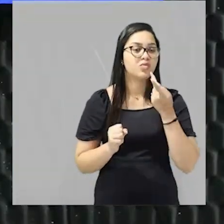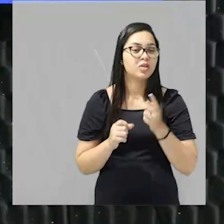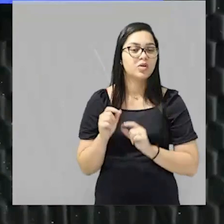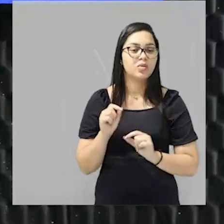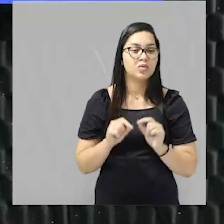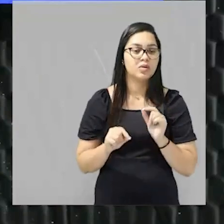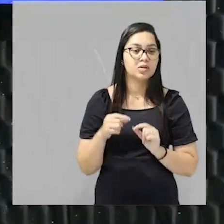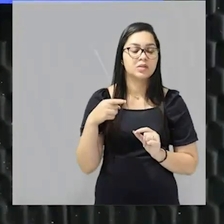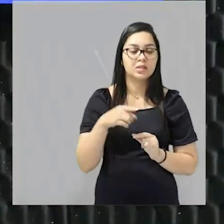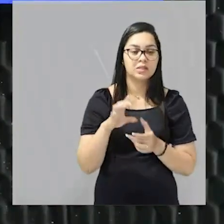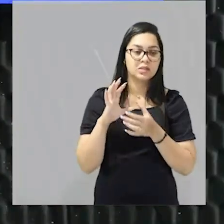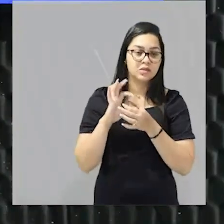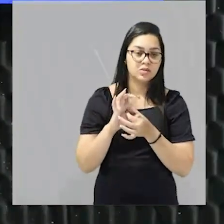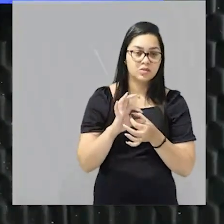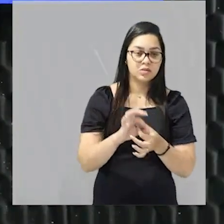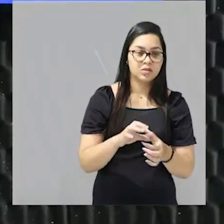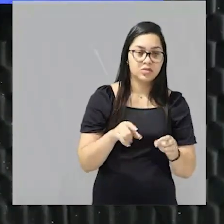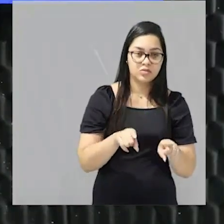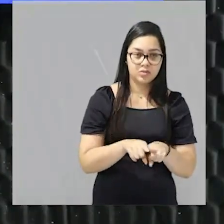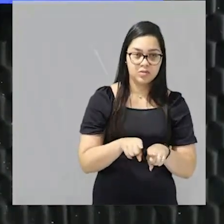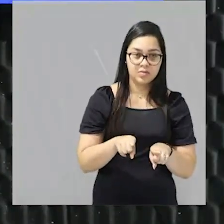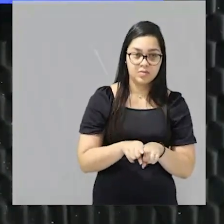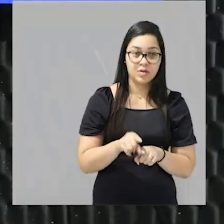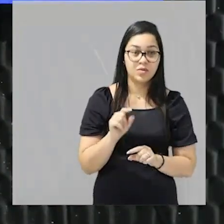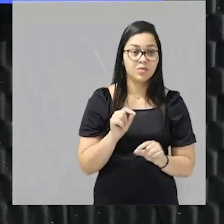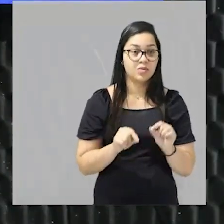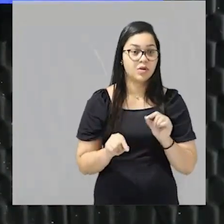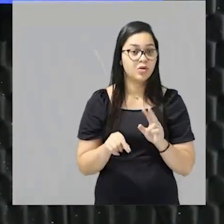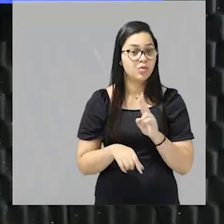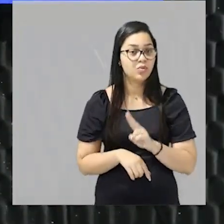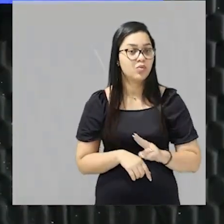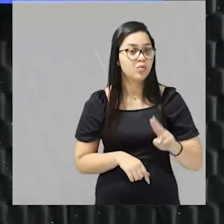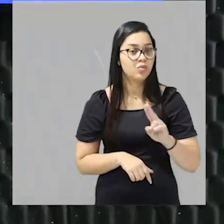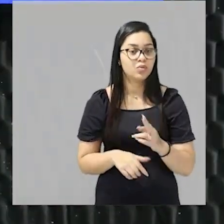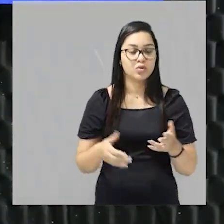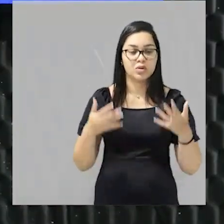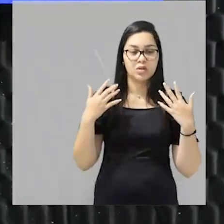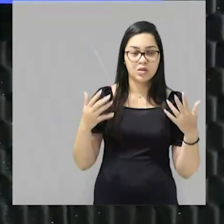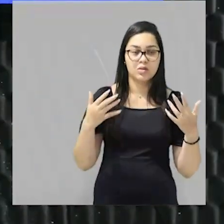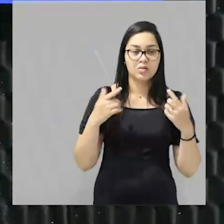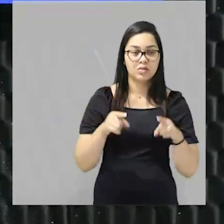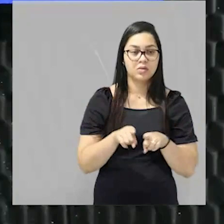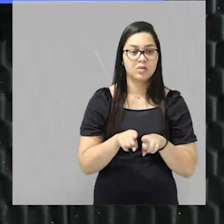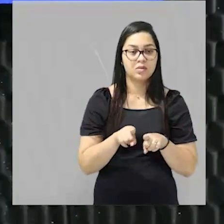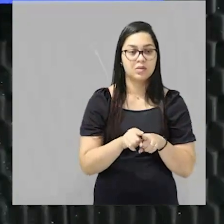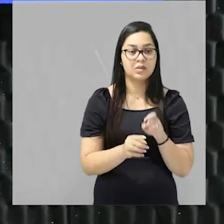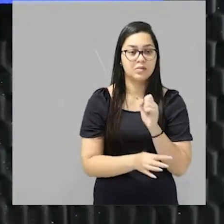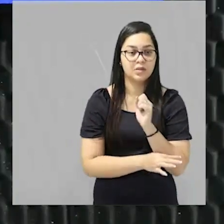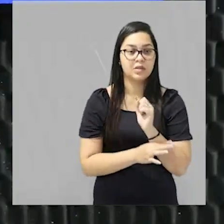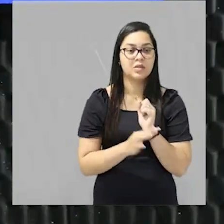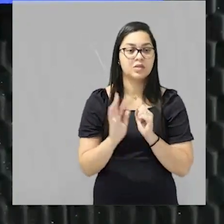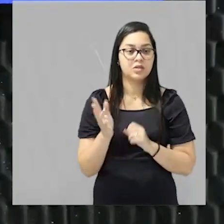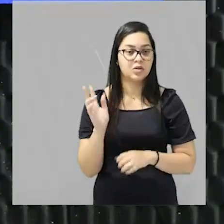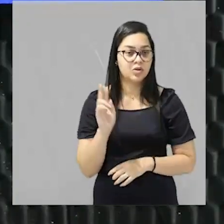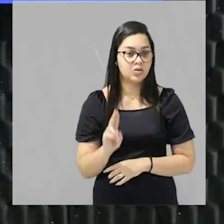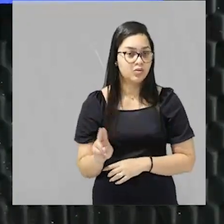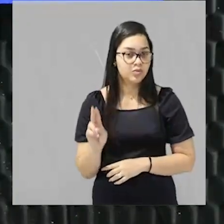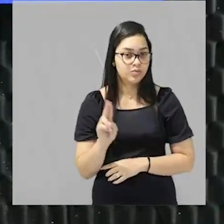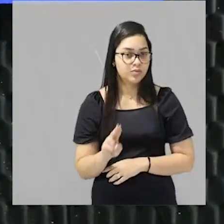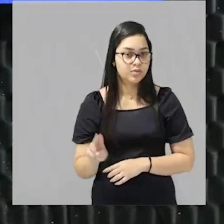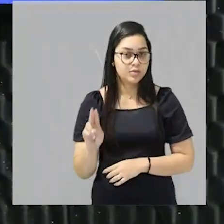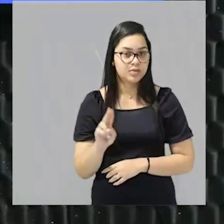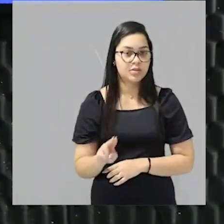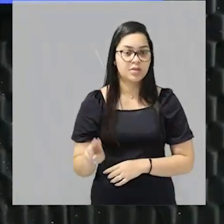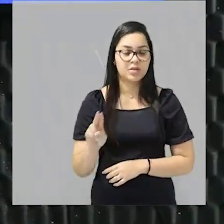dar comida para o bebê, soprava. Aí é para diminuir a temperatura ou o calor da comida para colocar na boquinha do bebê. Então hoje em dia a gente não faz mais esse tipo de